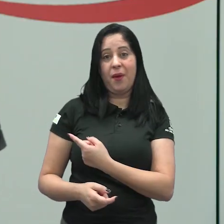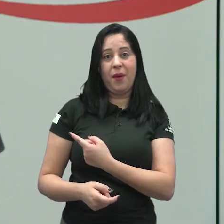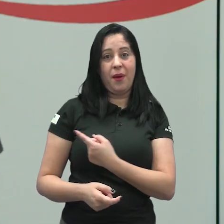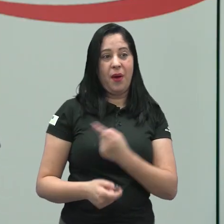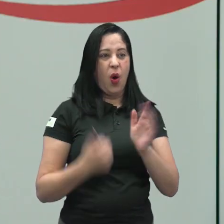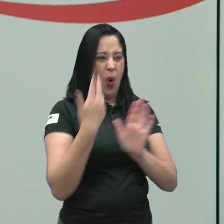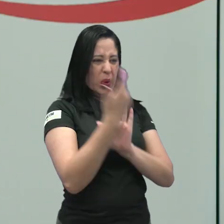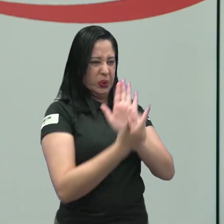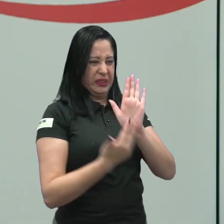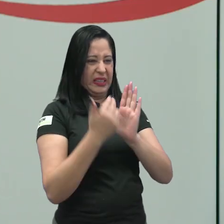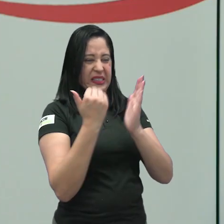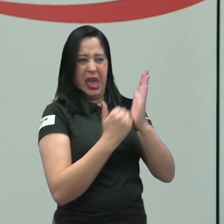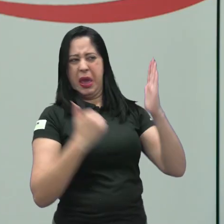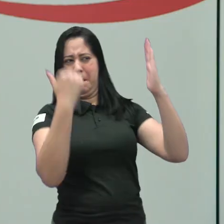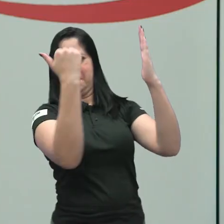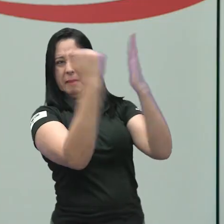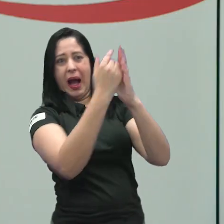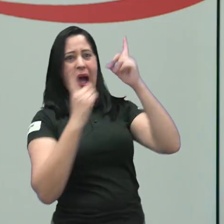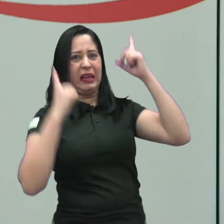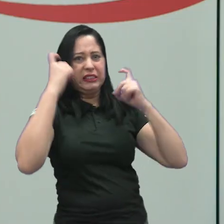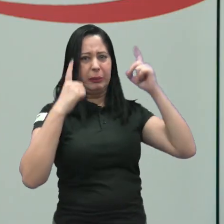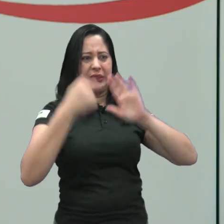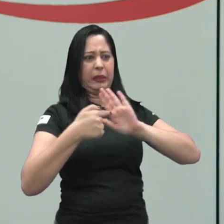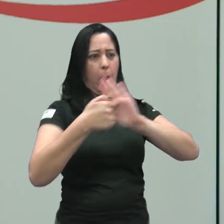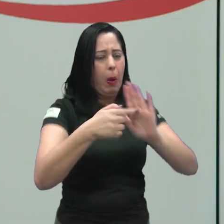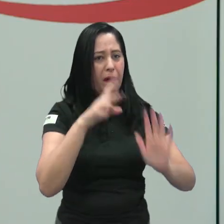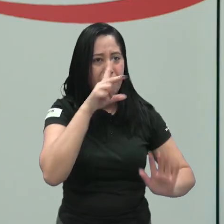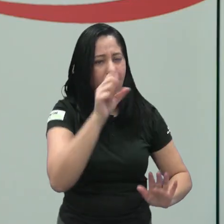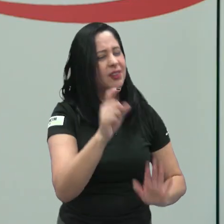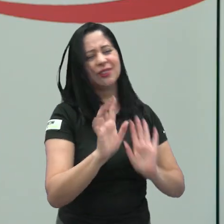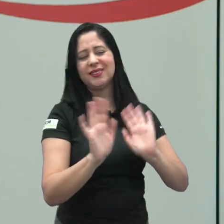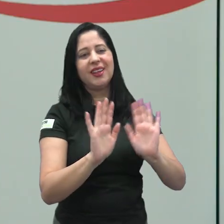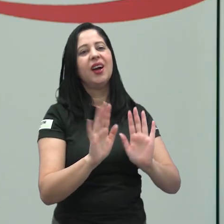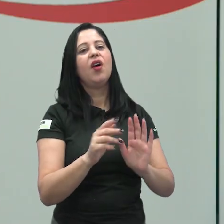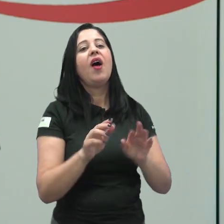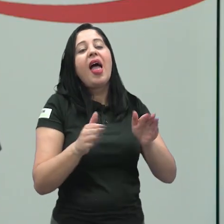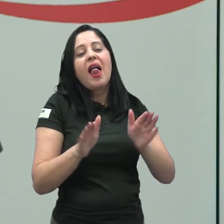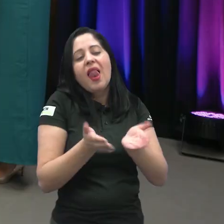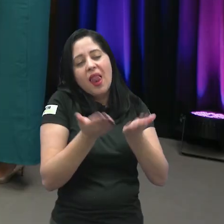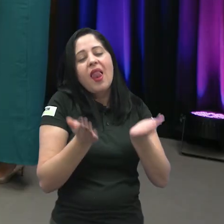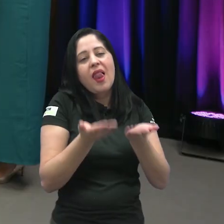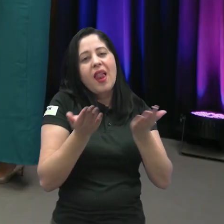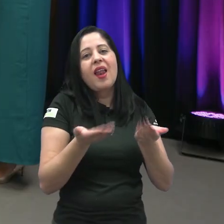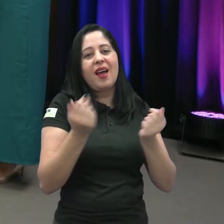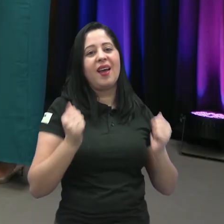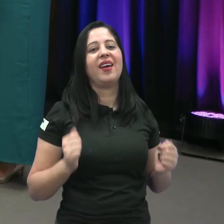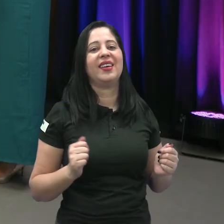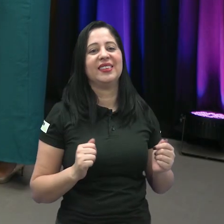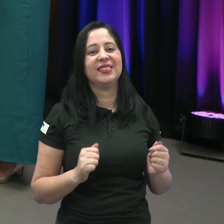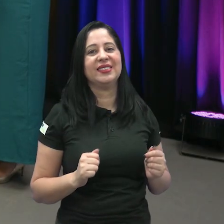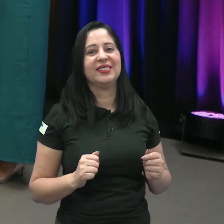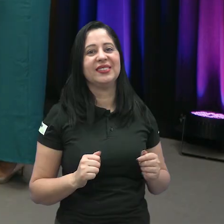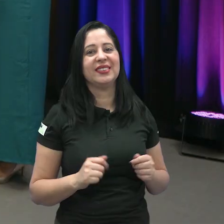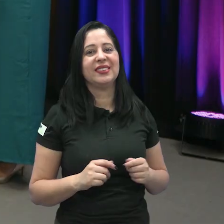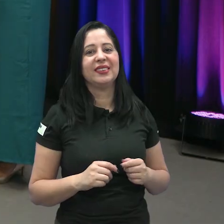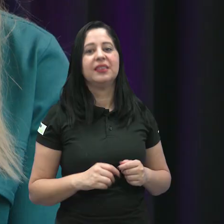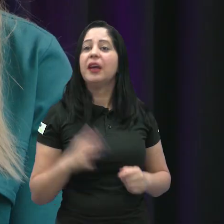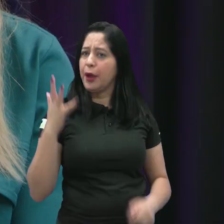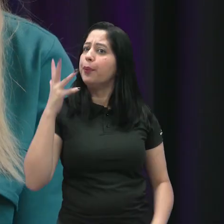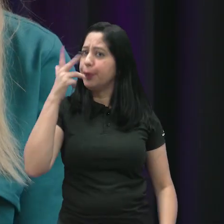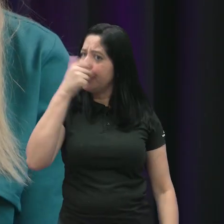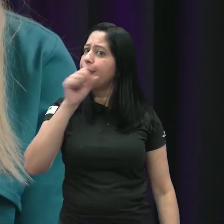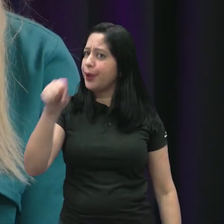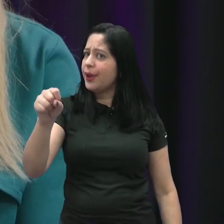é exagerada, assim, né? Ela é engraçada, mas, né, mantém a dignidade da pessoa. Eu gostei, gente.